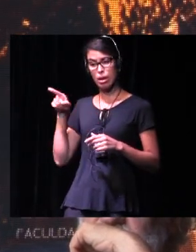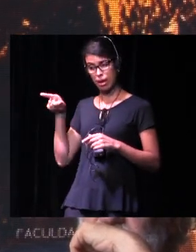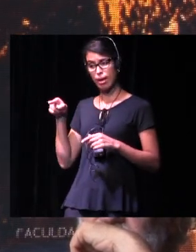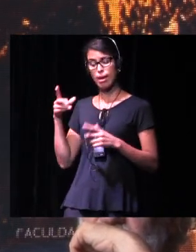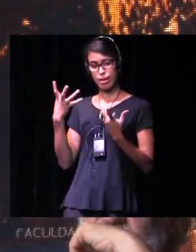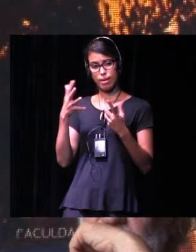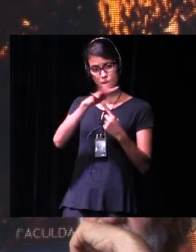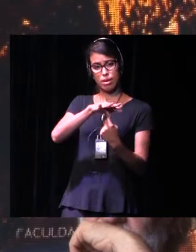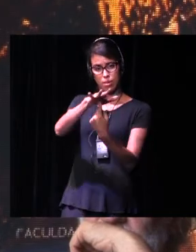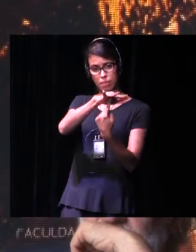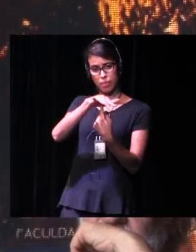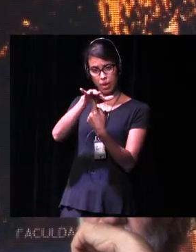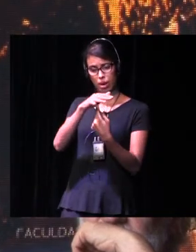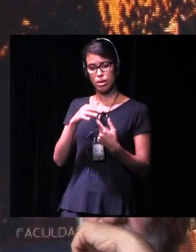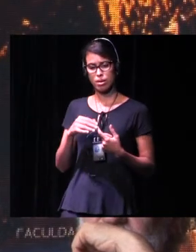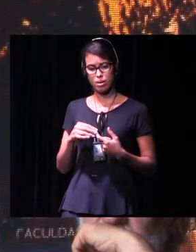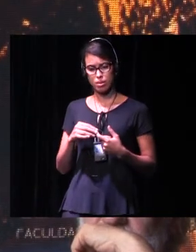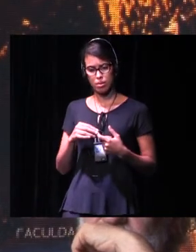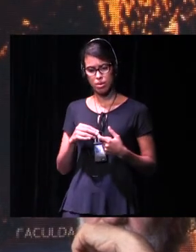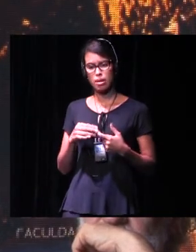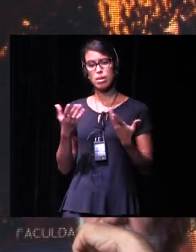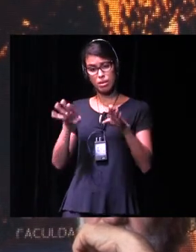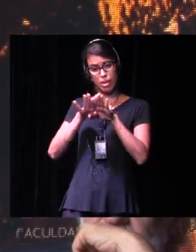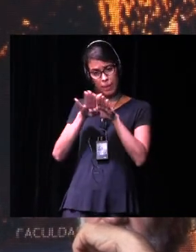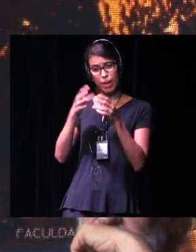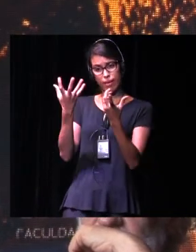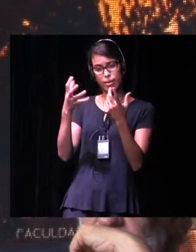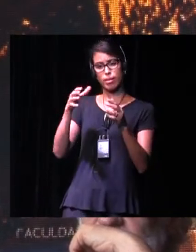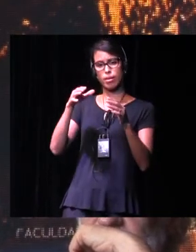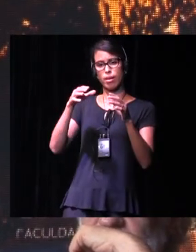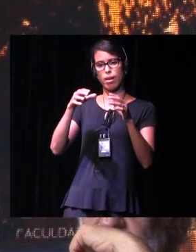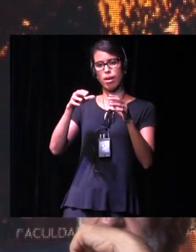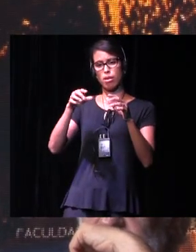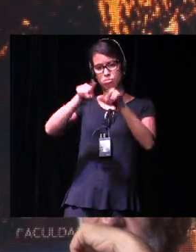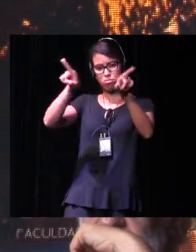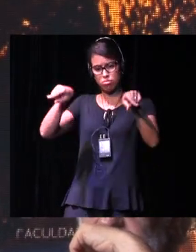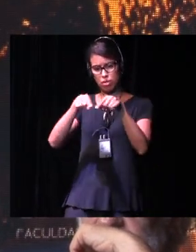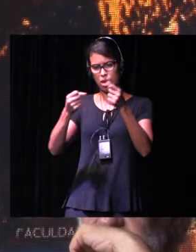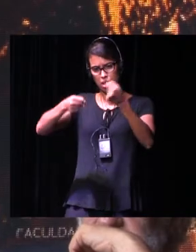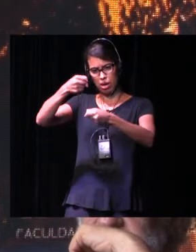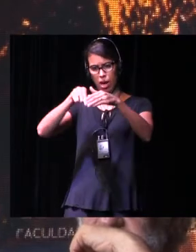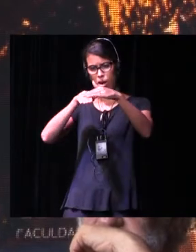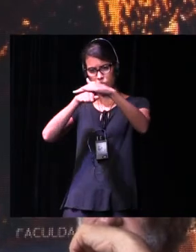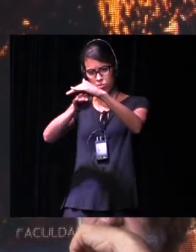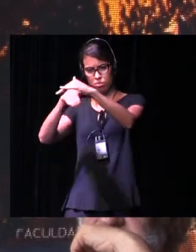que o parque fosse pegado pelo estacionamento. Seu negócio sua loja